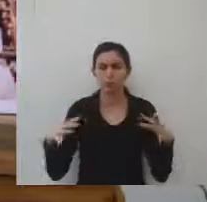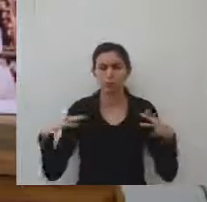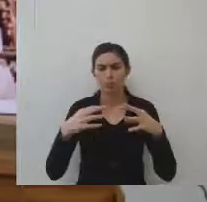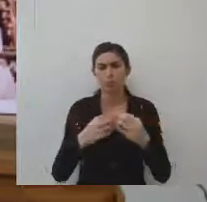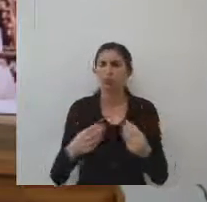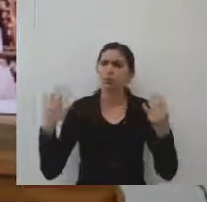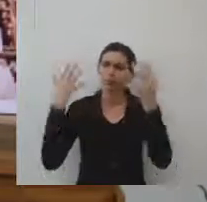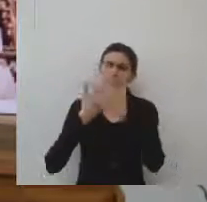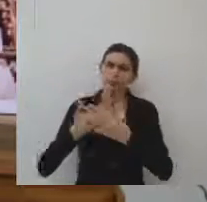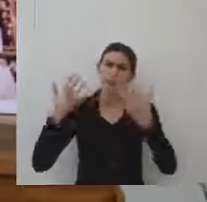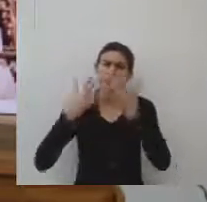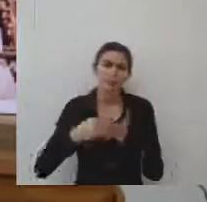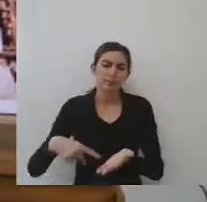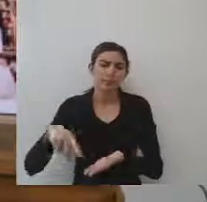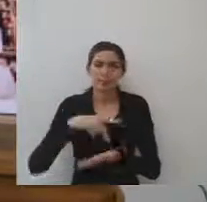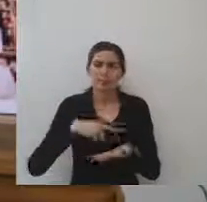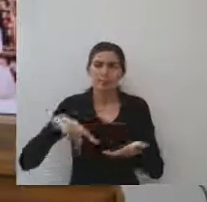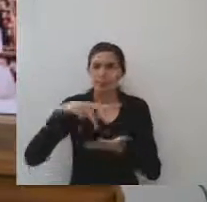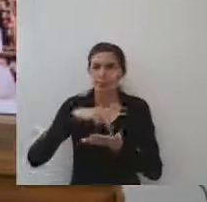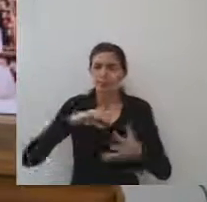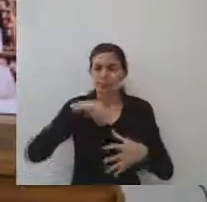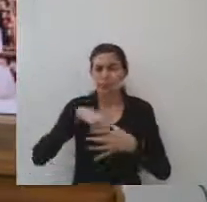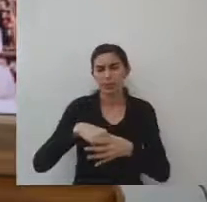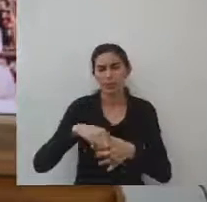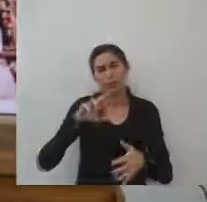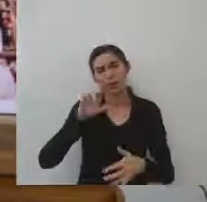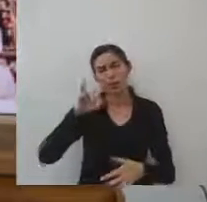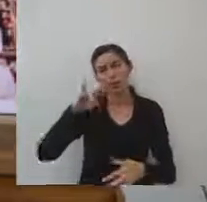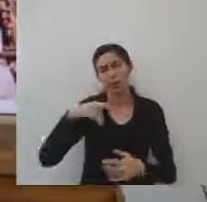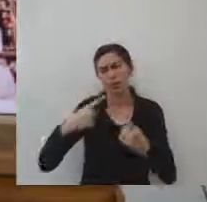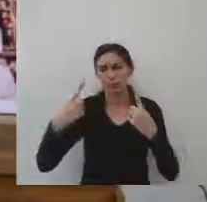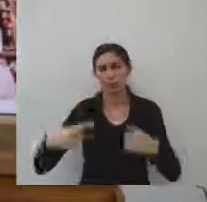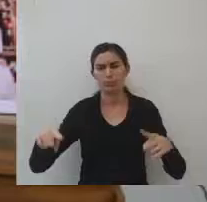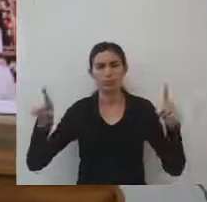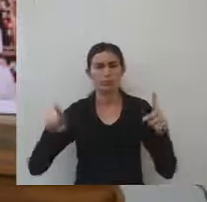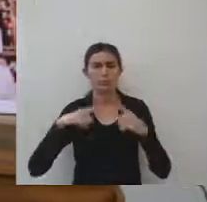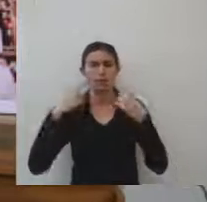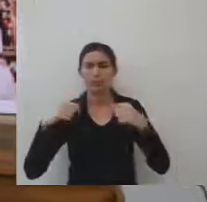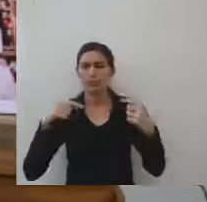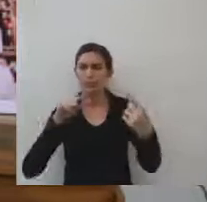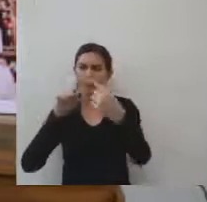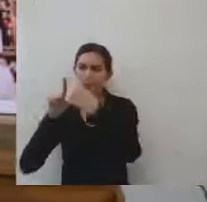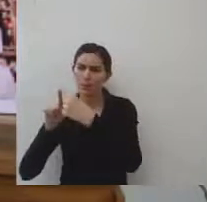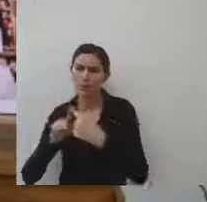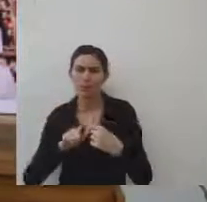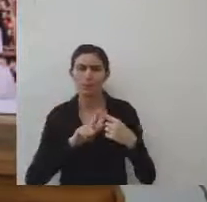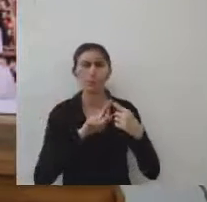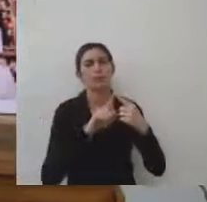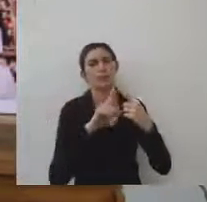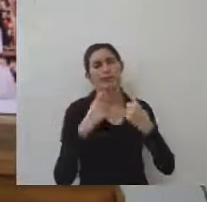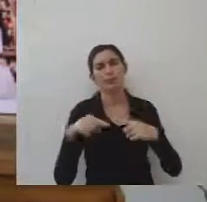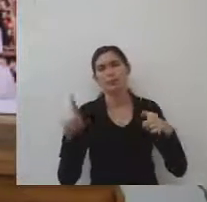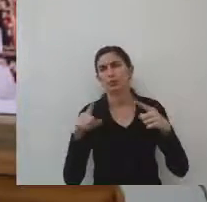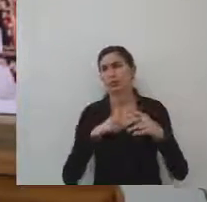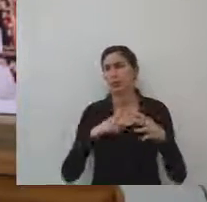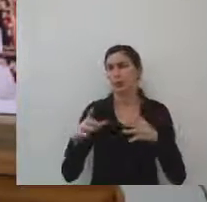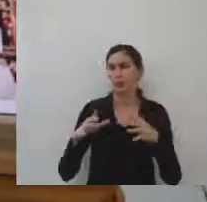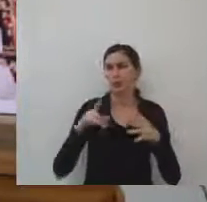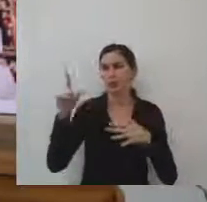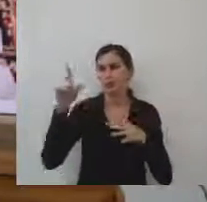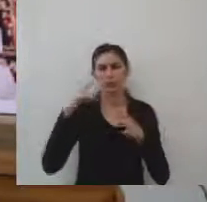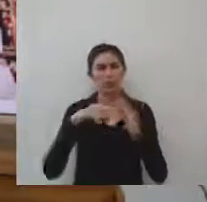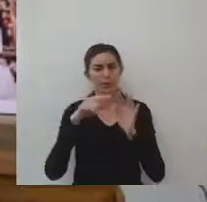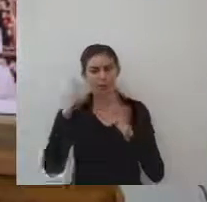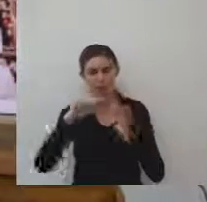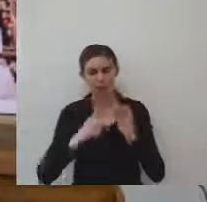está cantando, está dançando, dentro do ritmo da música. Eles precisam estar dançando. Tem um momento que é